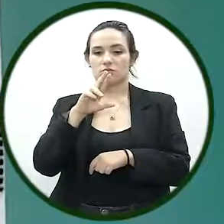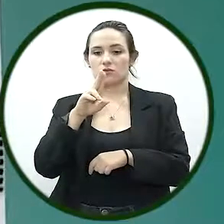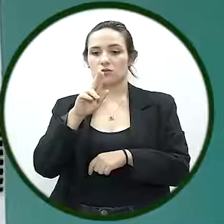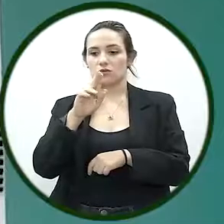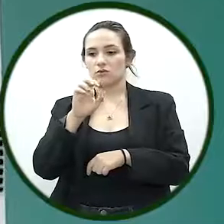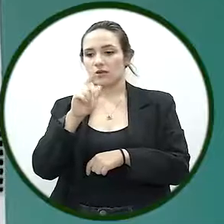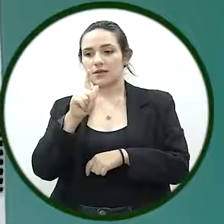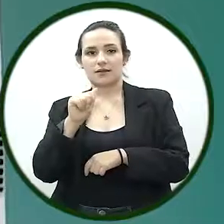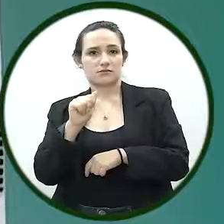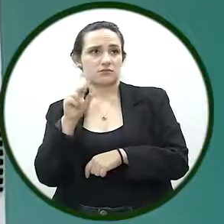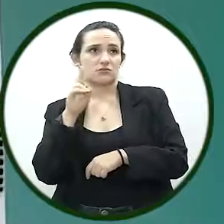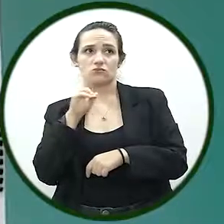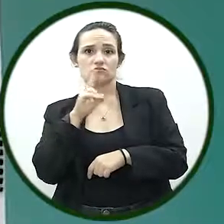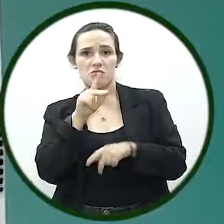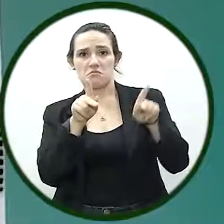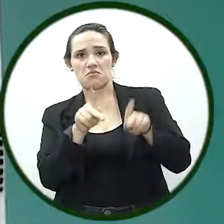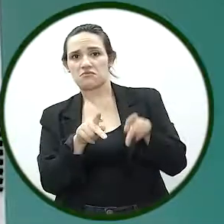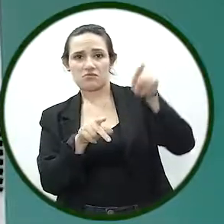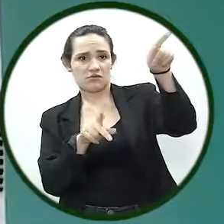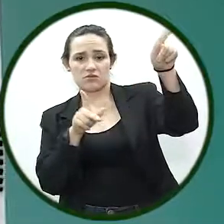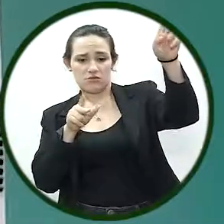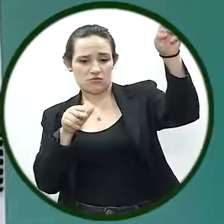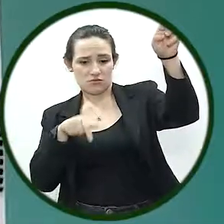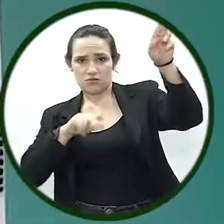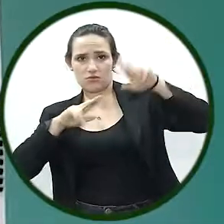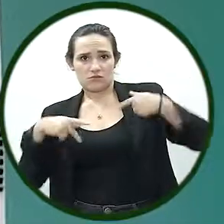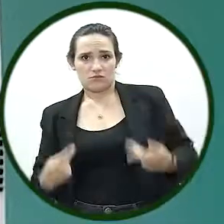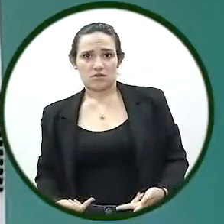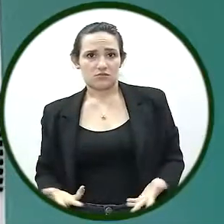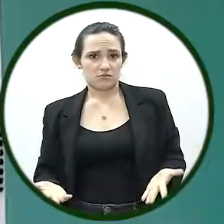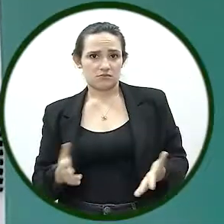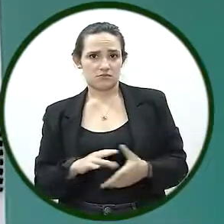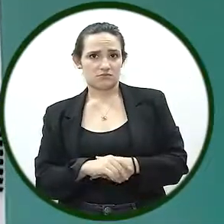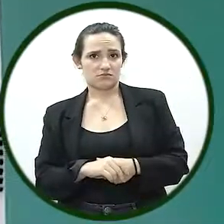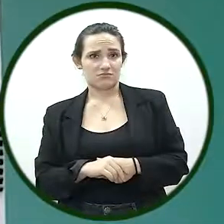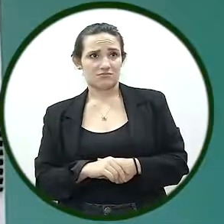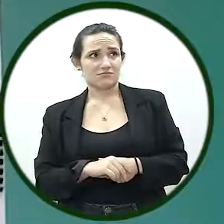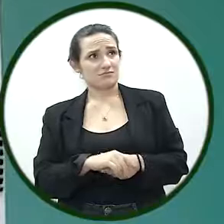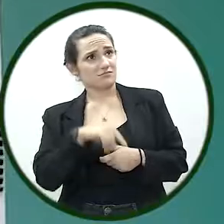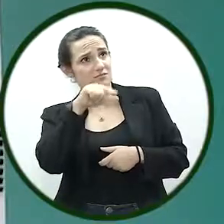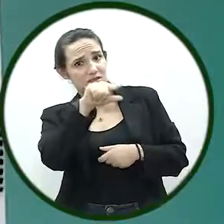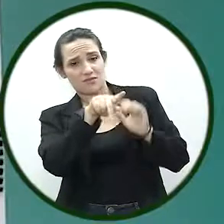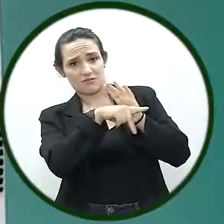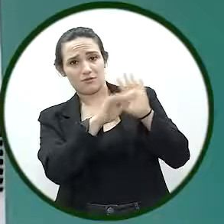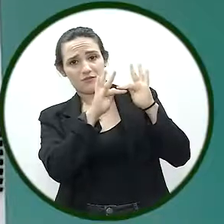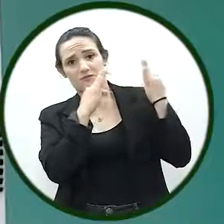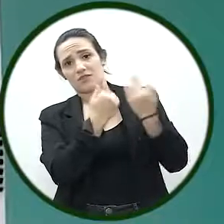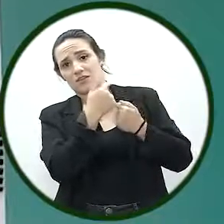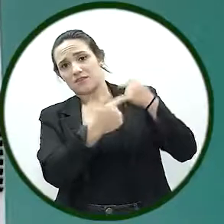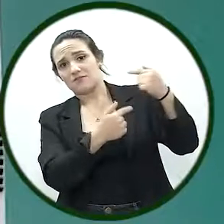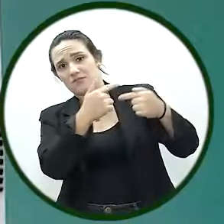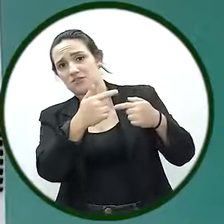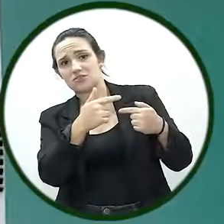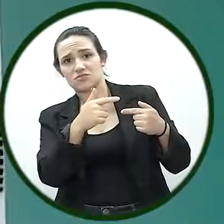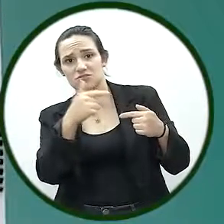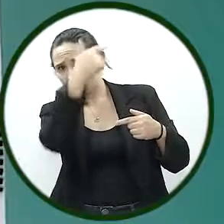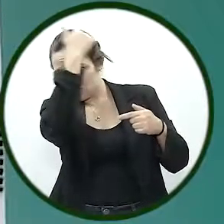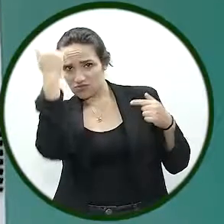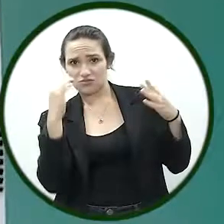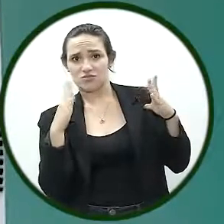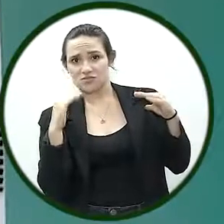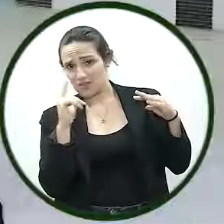nós brasileiros. Eles não são descendentes de arcanjos, de